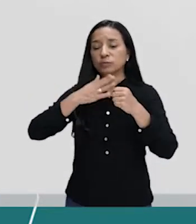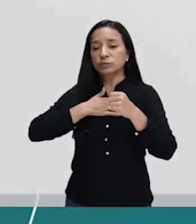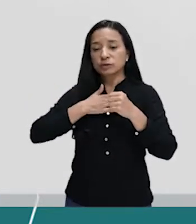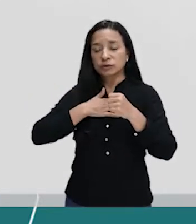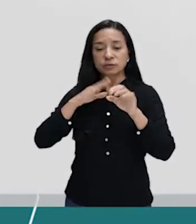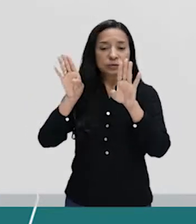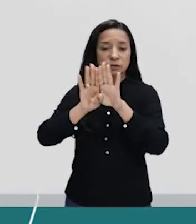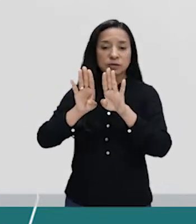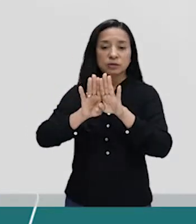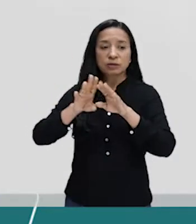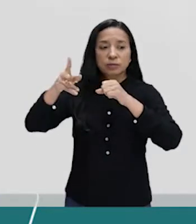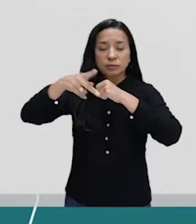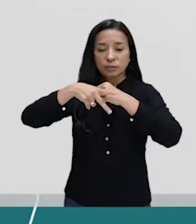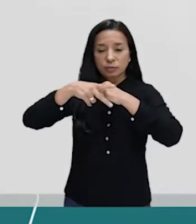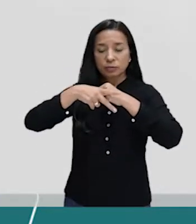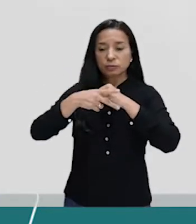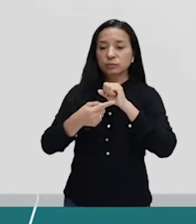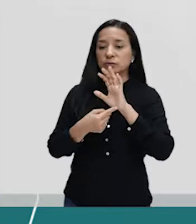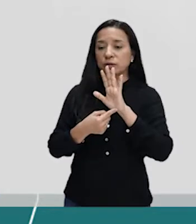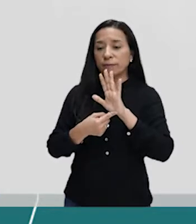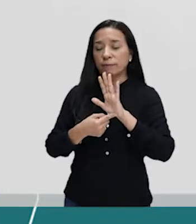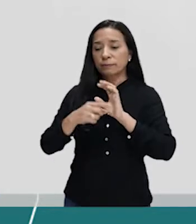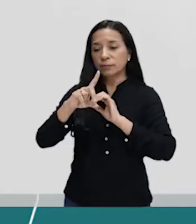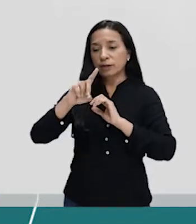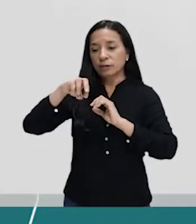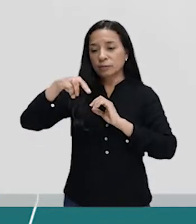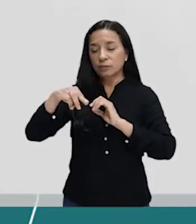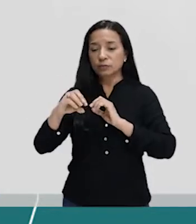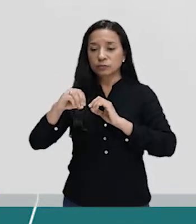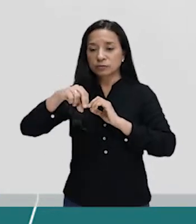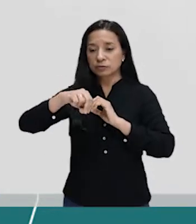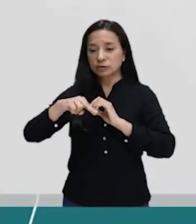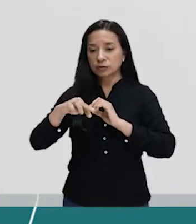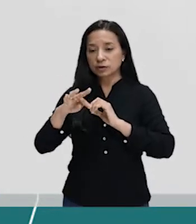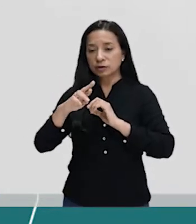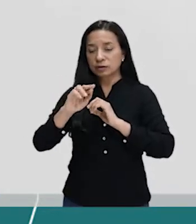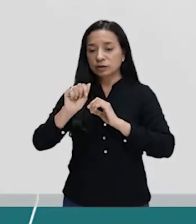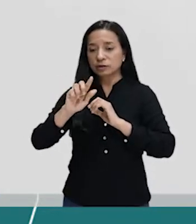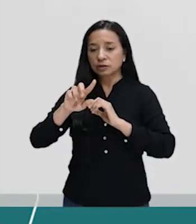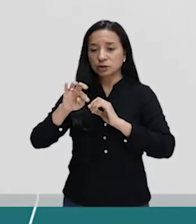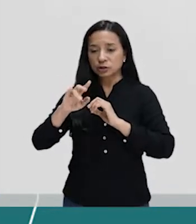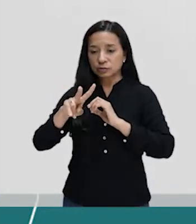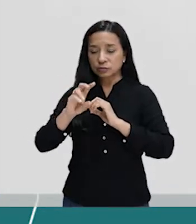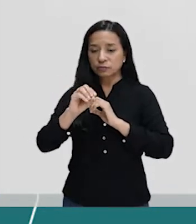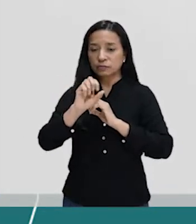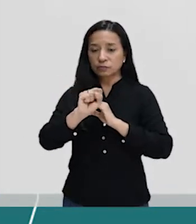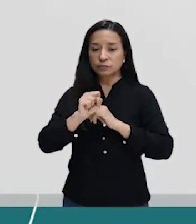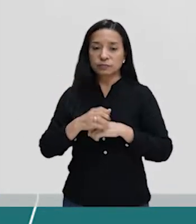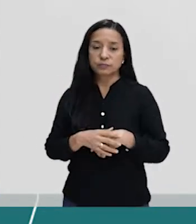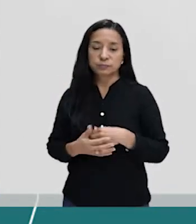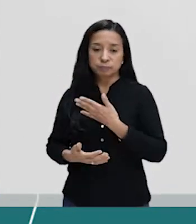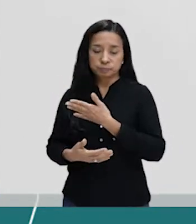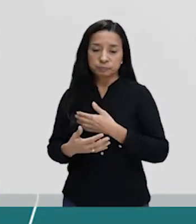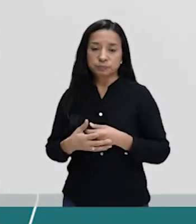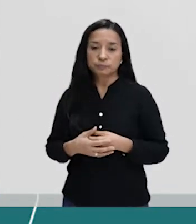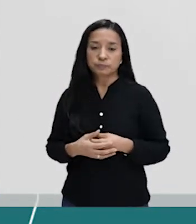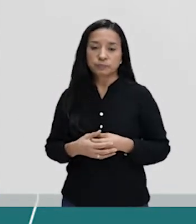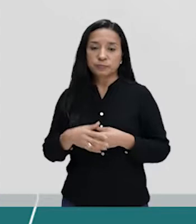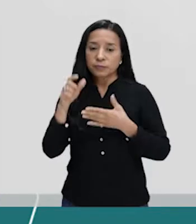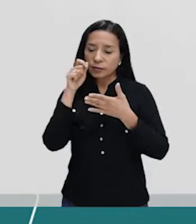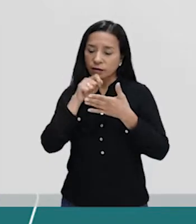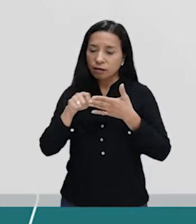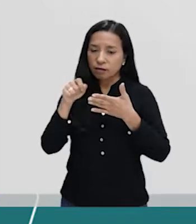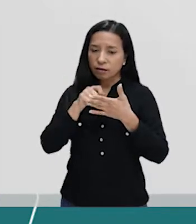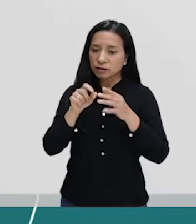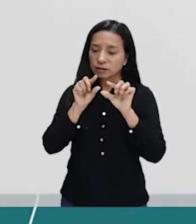vimos também pronomes demonstrativos. Reescreva as frases abaixo de forma a evitar a ambiguidade. Lembra que eu falei para